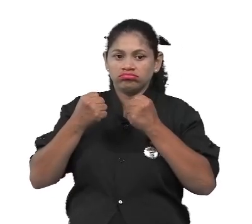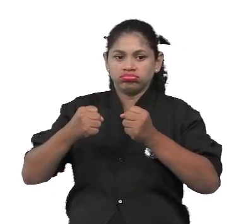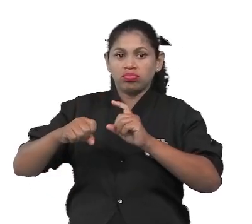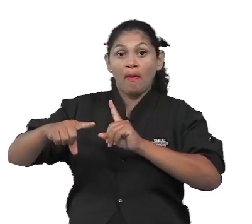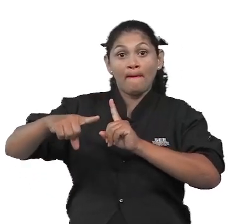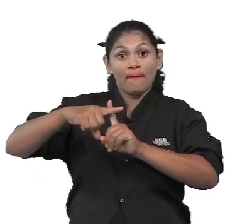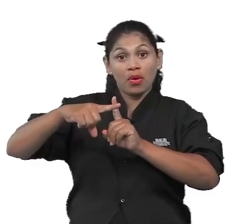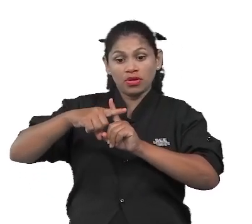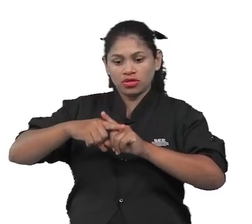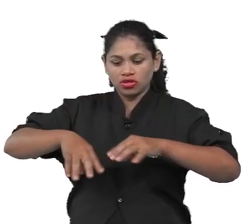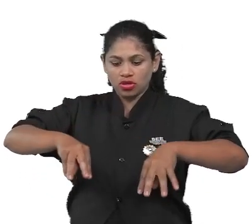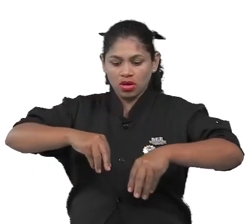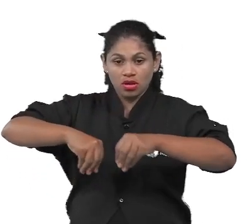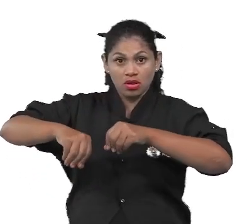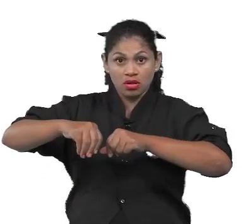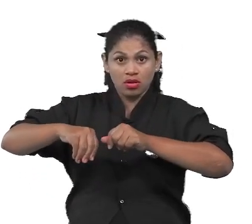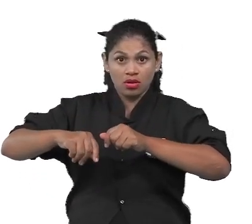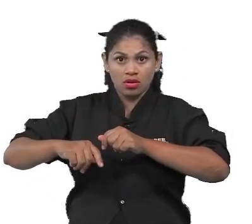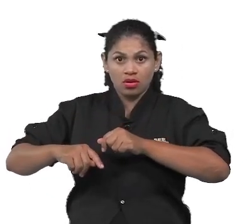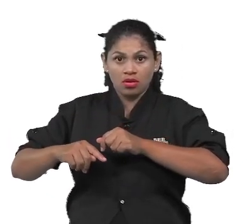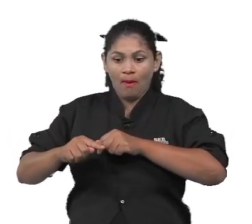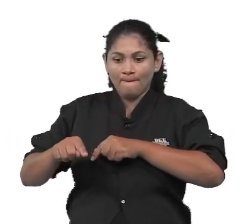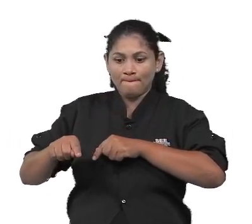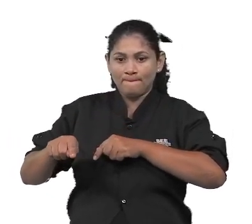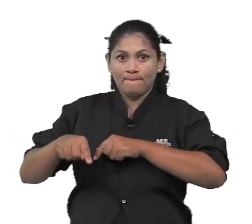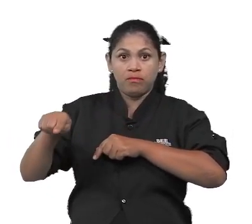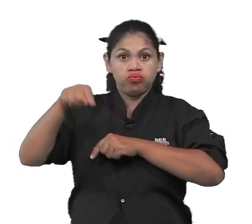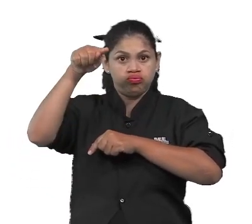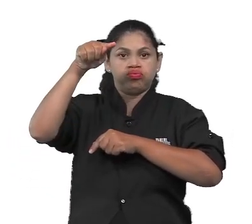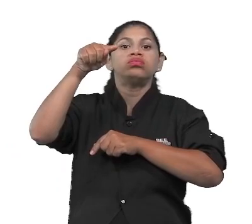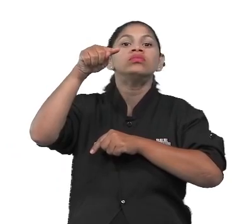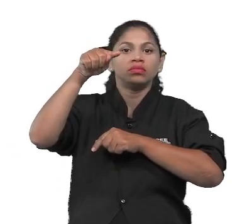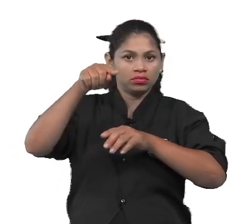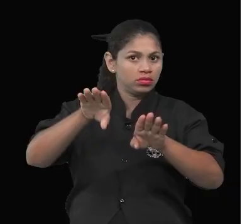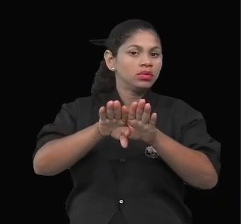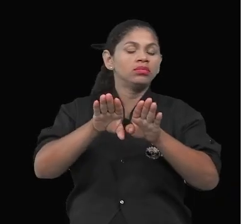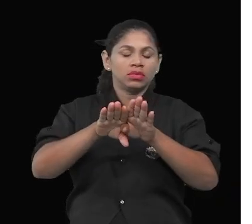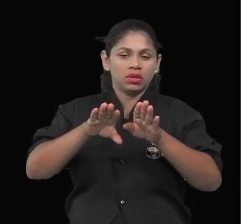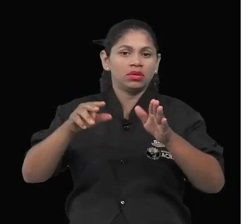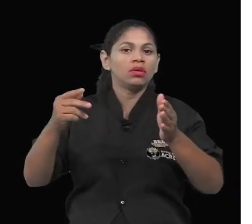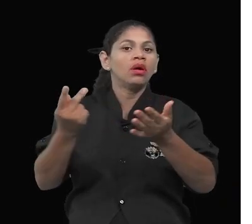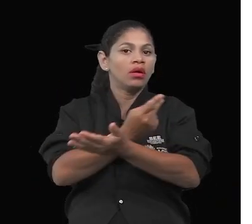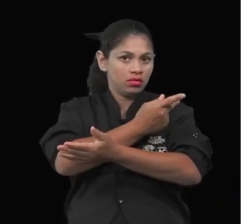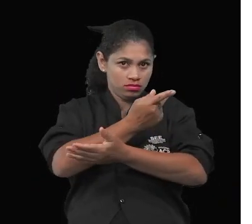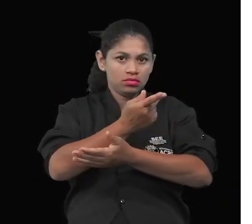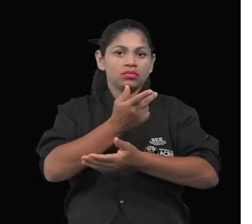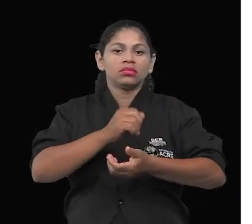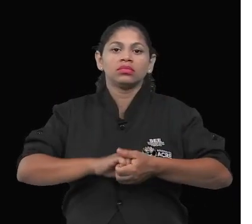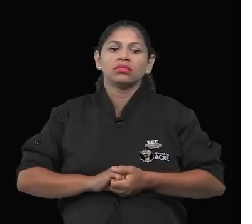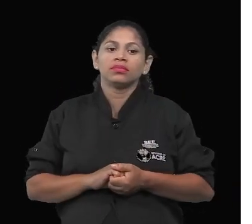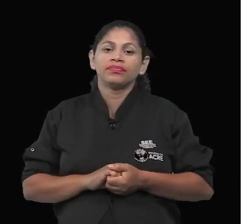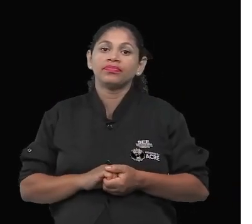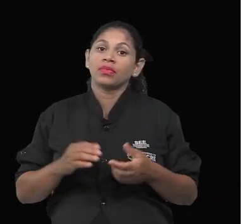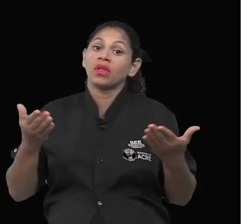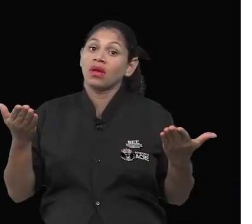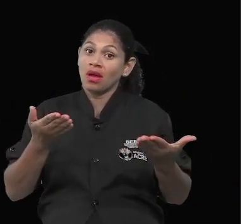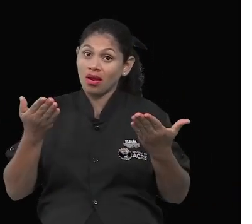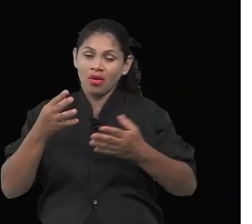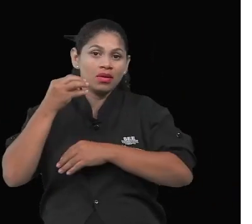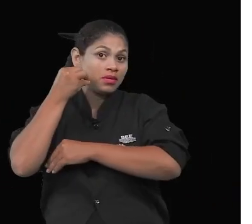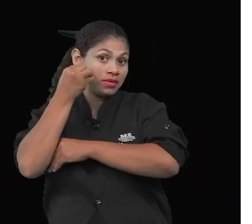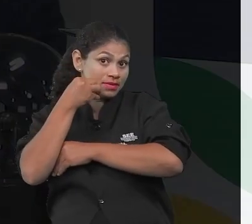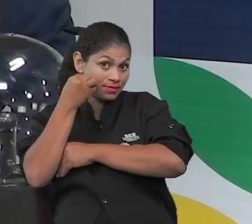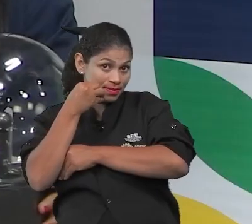Então, isso vai gerar ali os relâmpagos e também o trovão, que é o barulho. Então, agora a gente vai fazer aqui uma